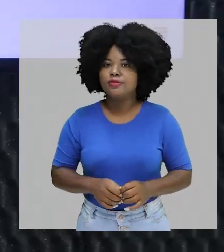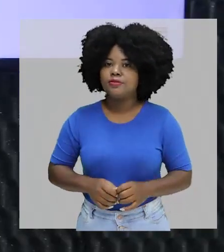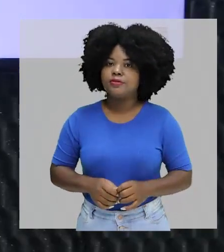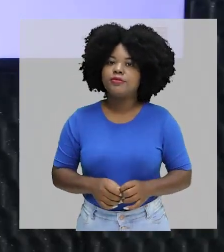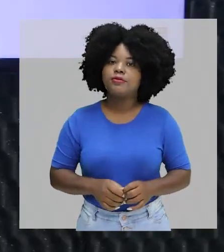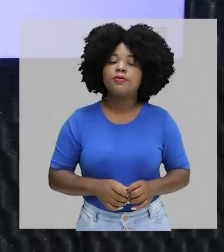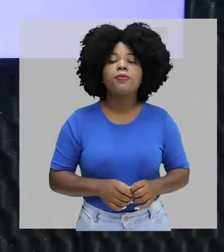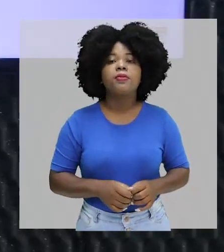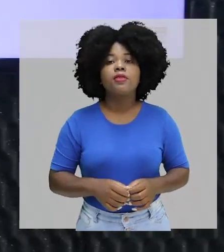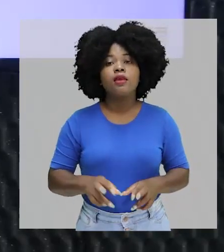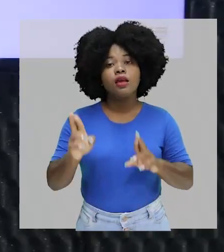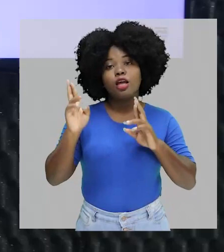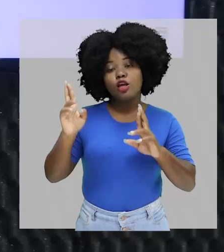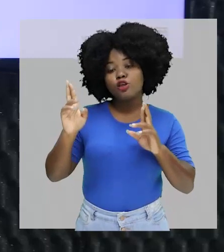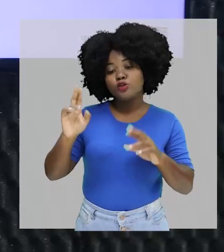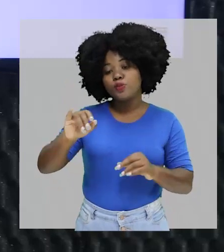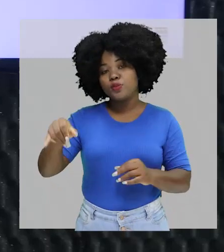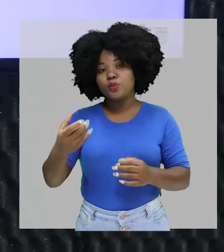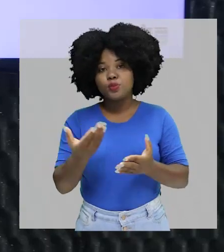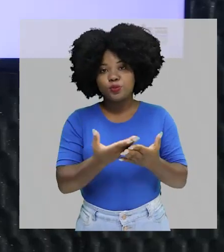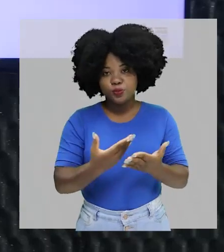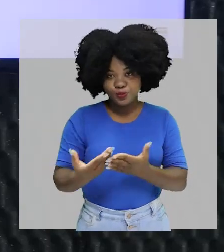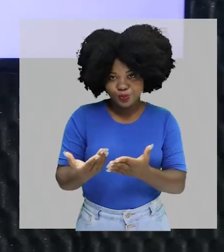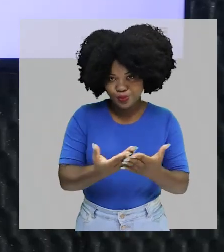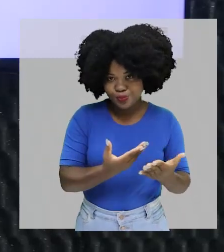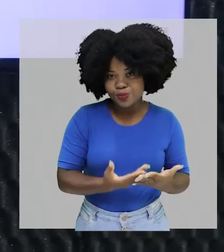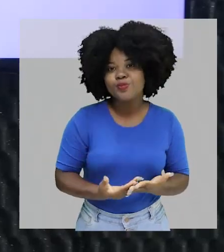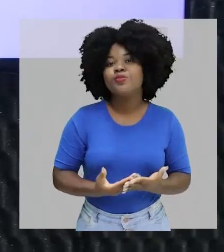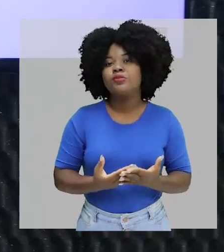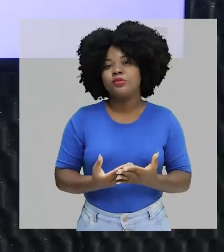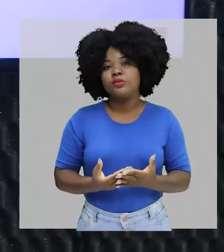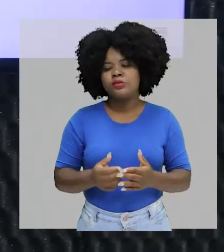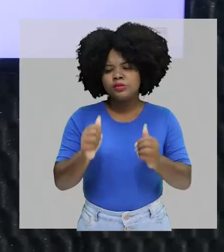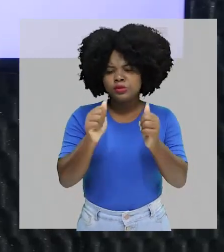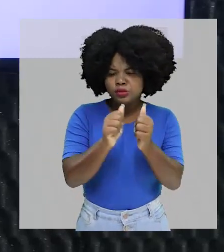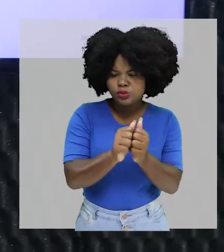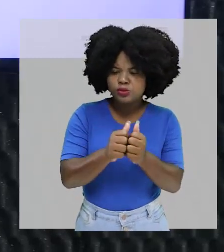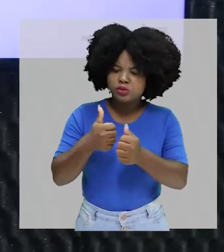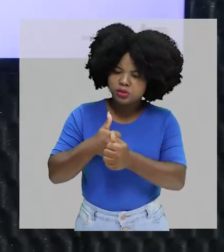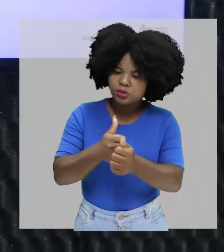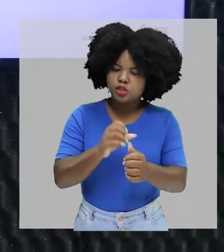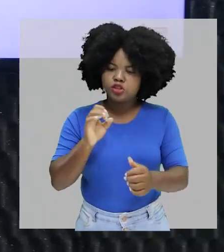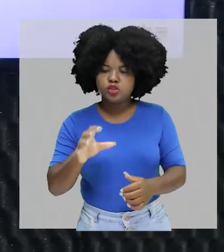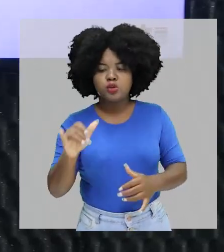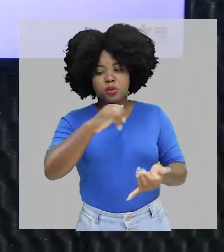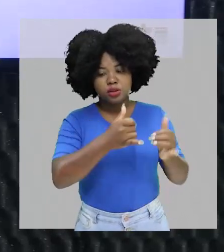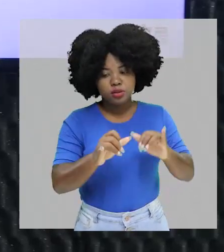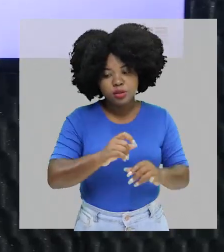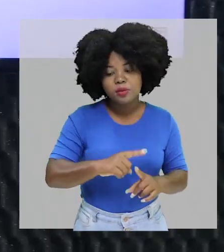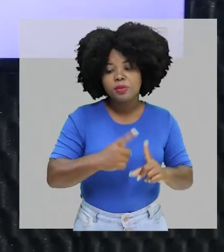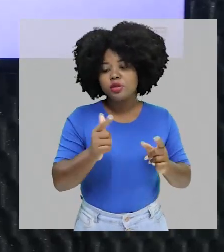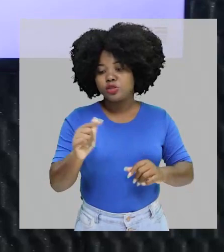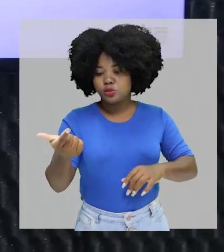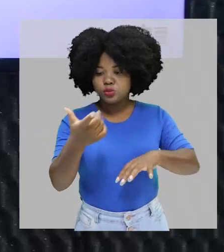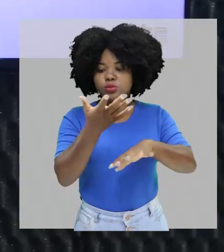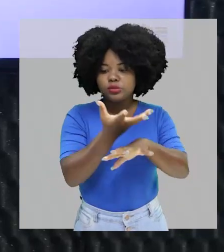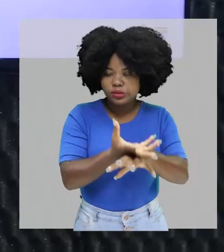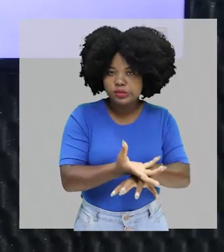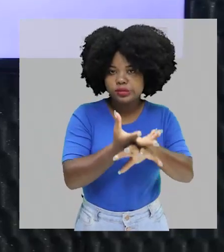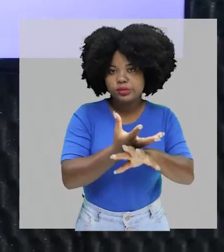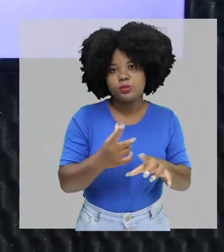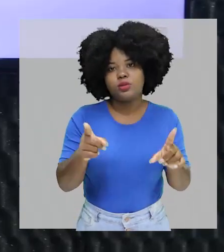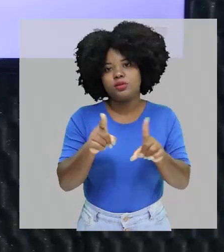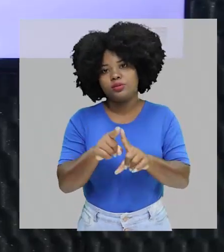Aprendendo. Bom, turminha, espero que vocês estejam aproveitando as nossas aulas, acompanhando não apenas as aulas de Química, mas também dos outros componentes